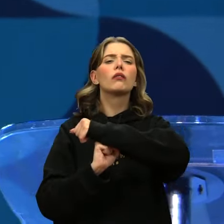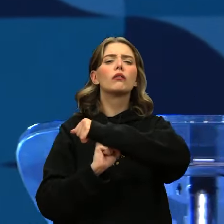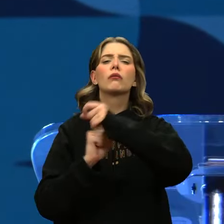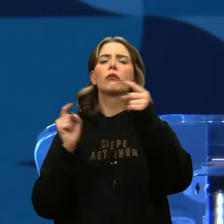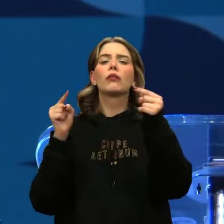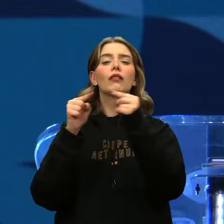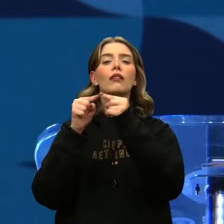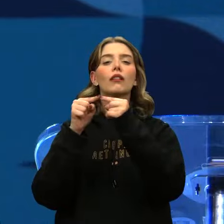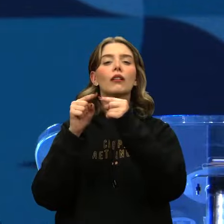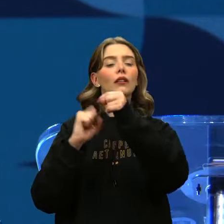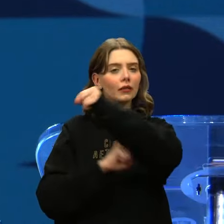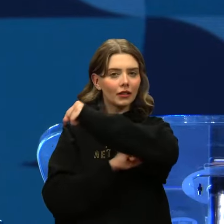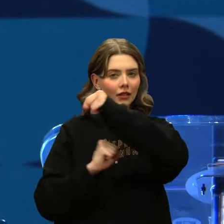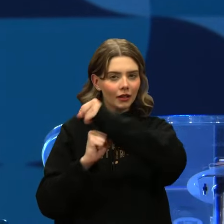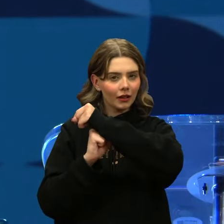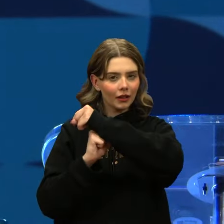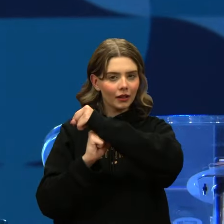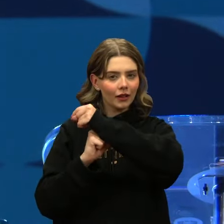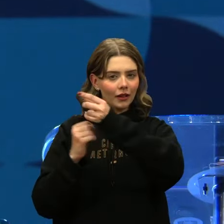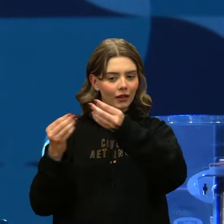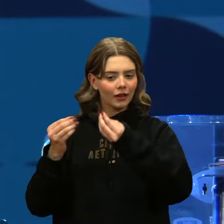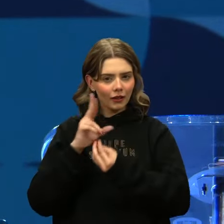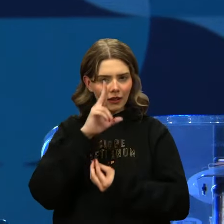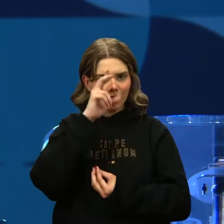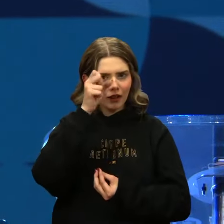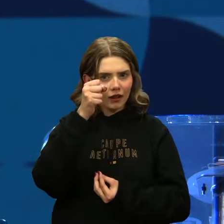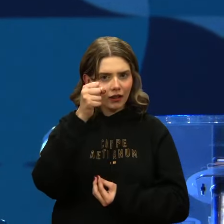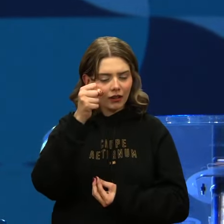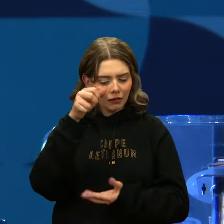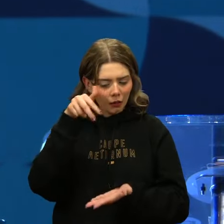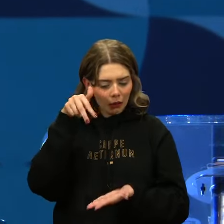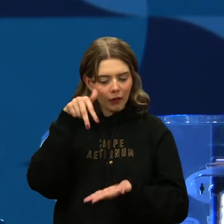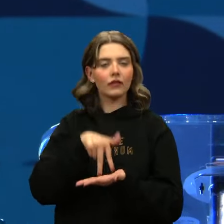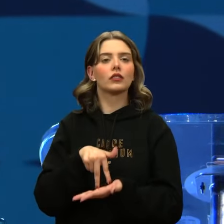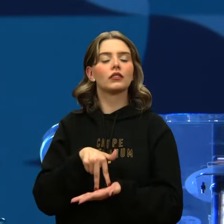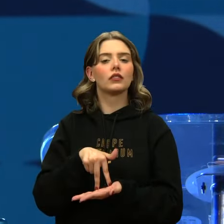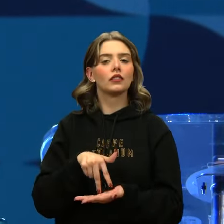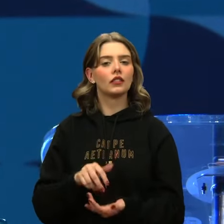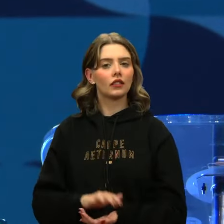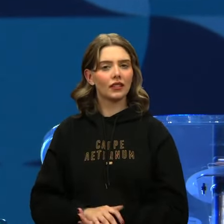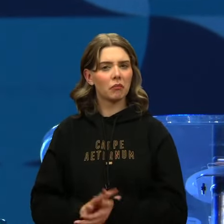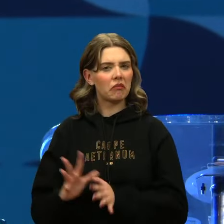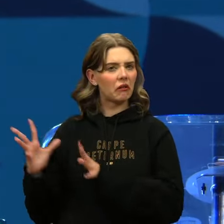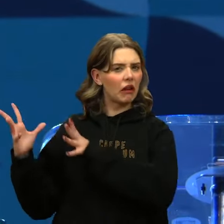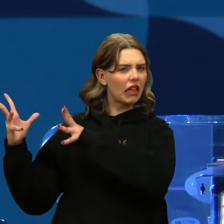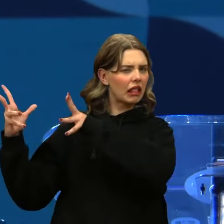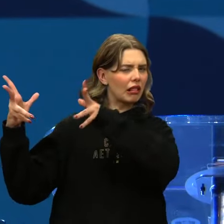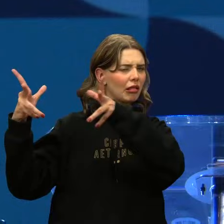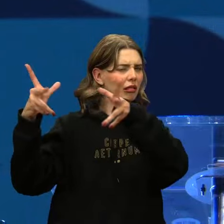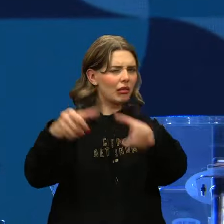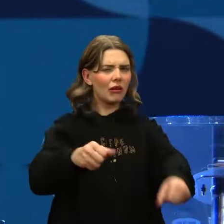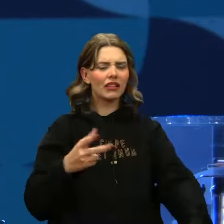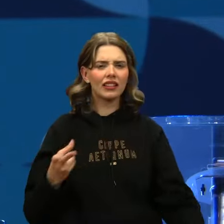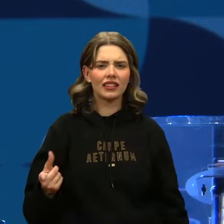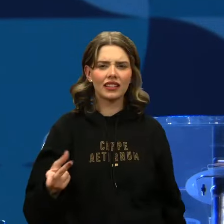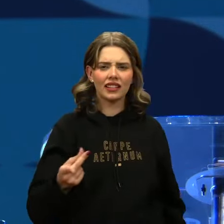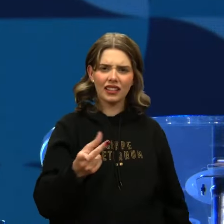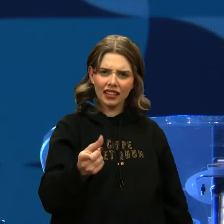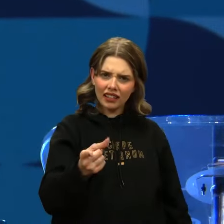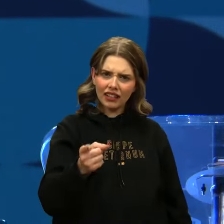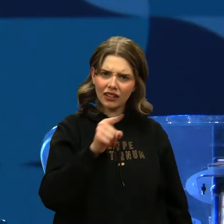Para sustentar, para manter firme. Jesus está dizendo: por toda a eternidade